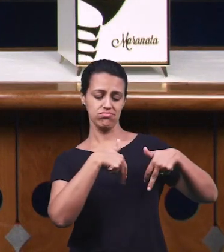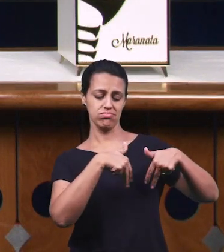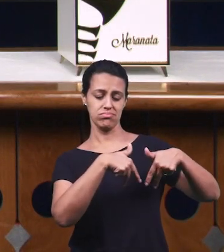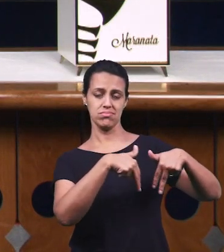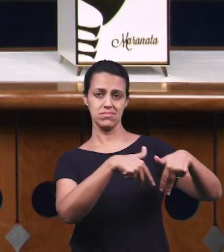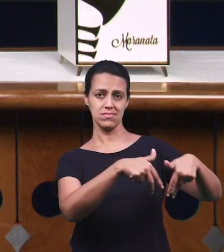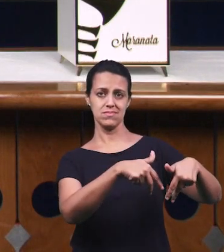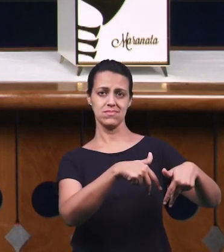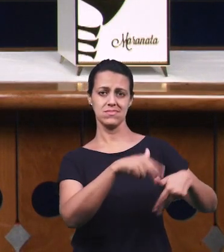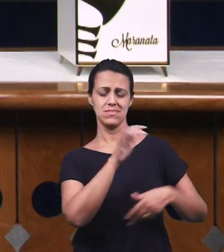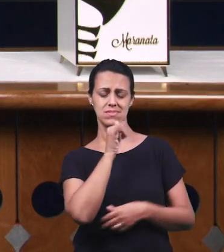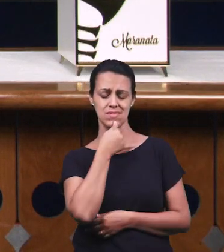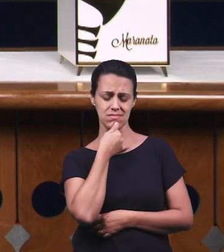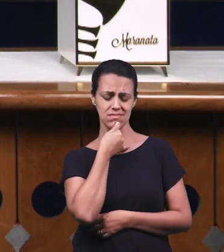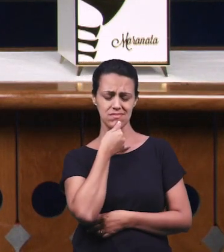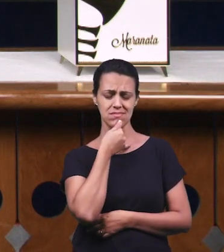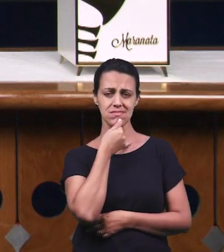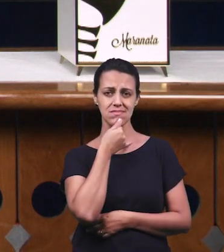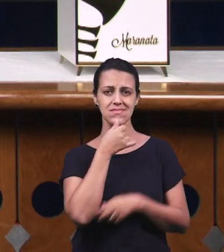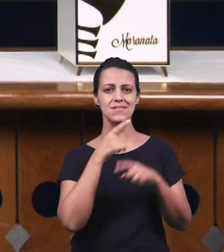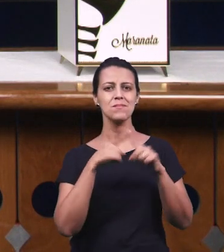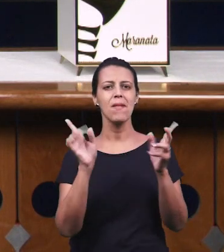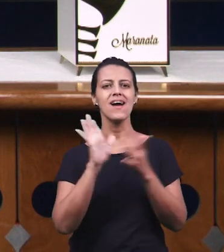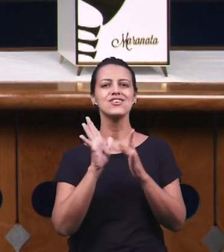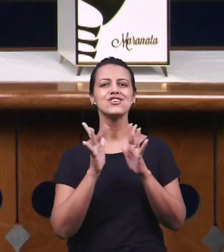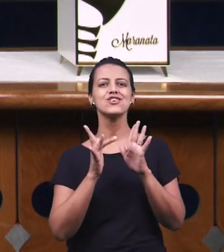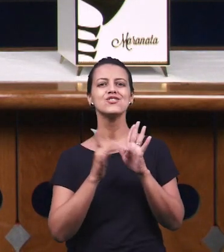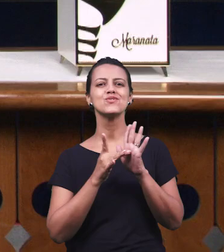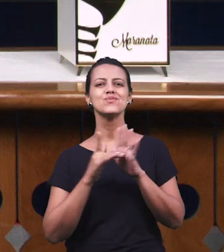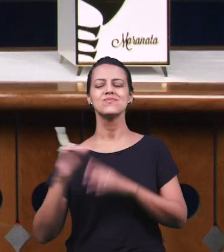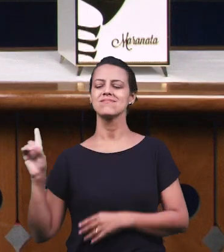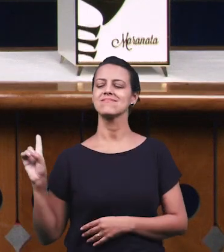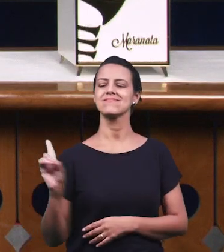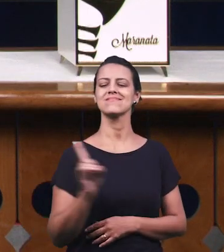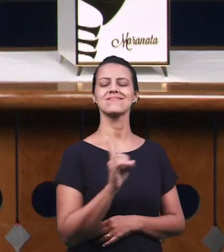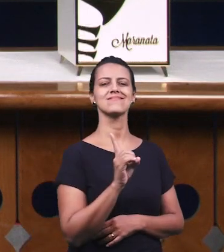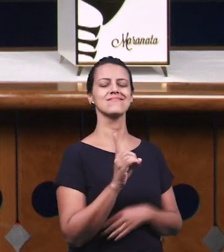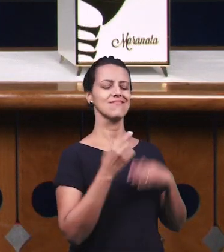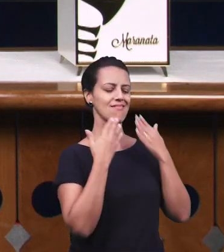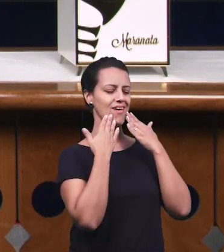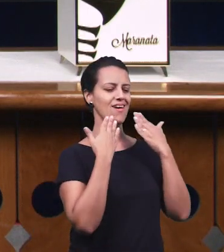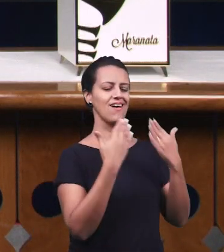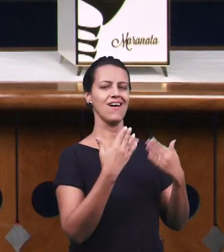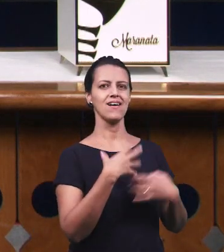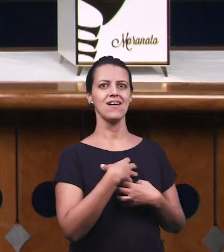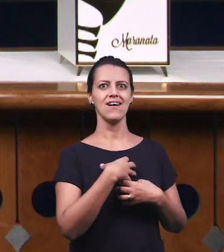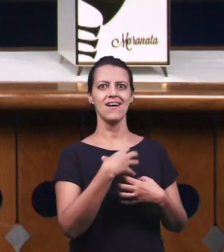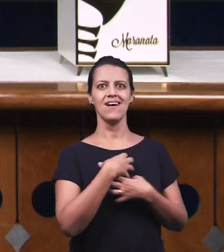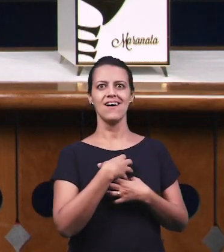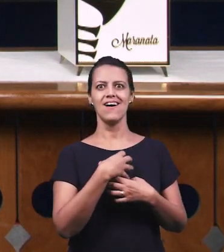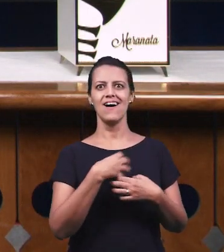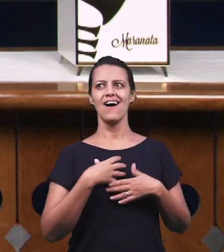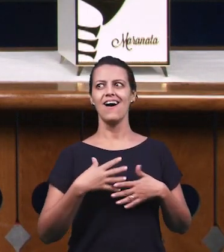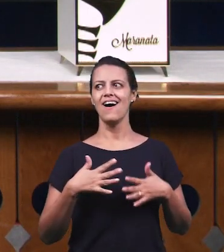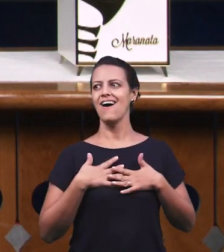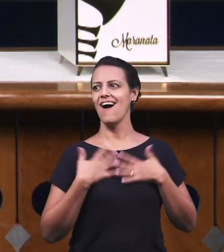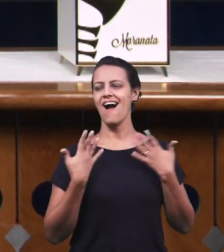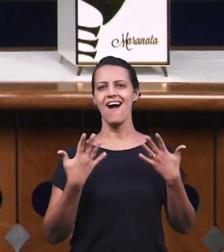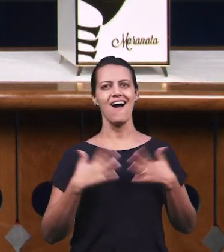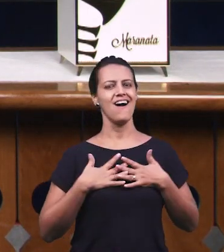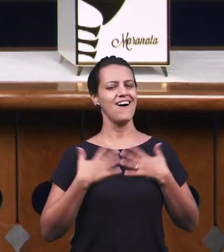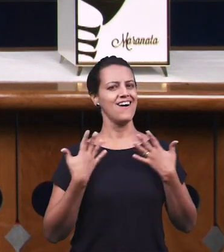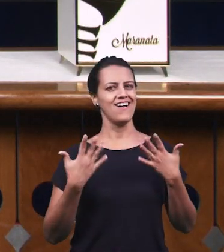tristes, mas quando Jesus se revelou ao coração deles, a alegria tomou conta. Imediatamente, eles